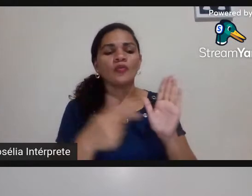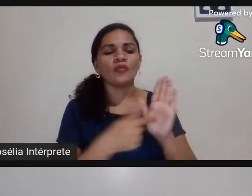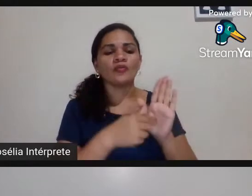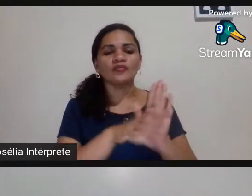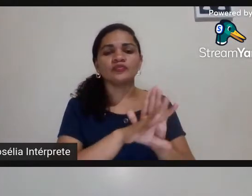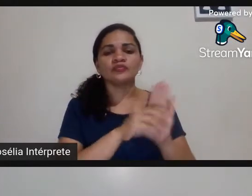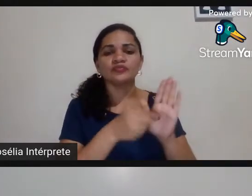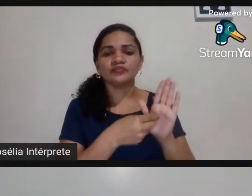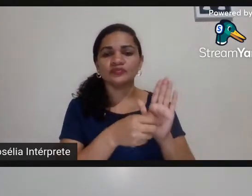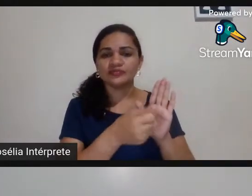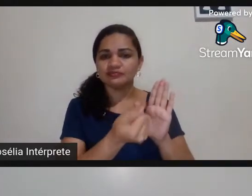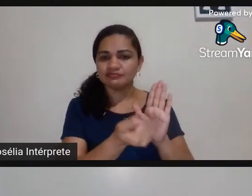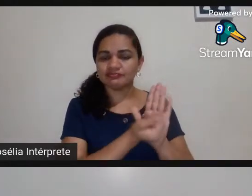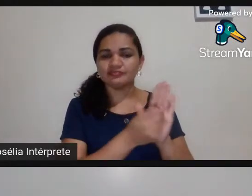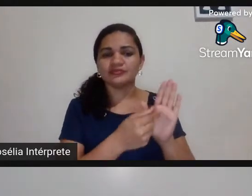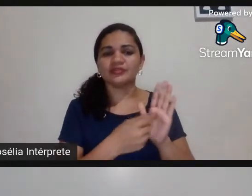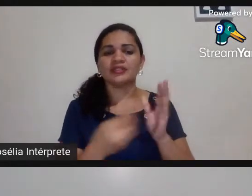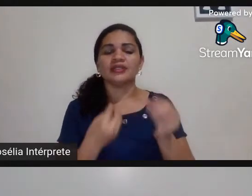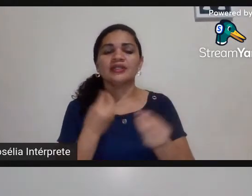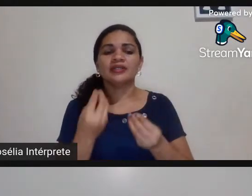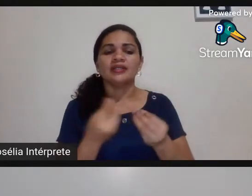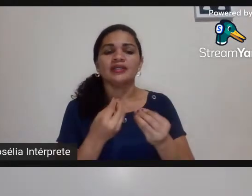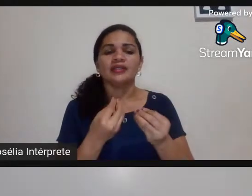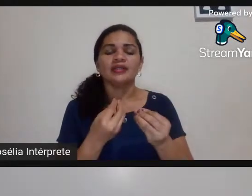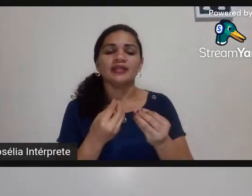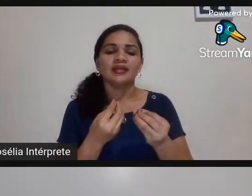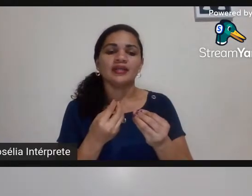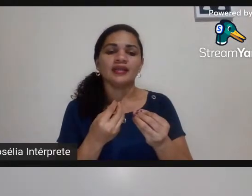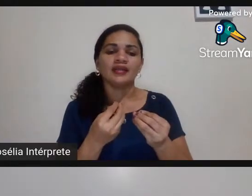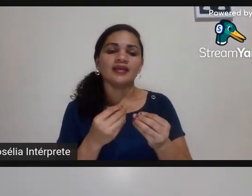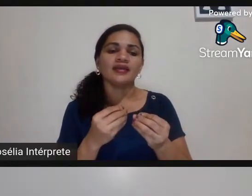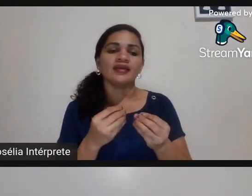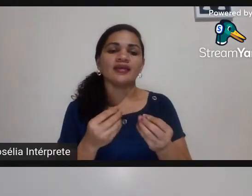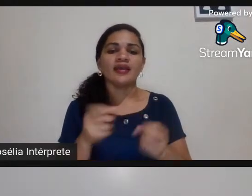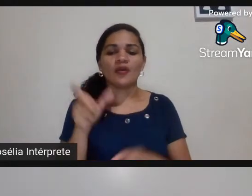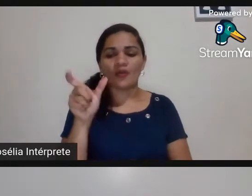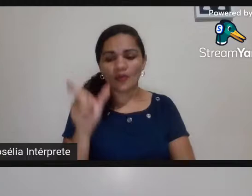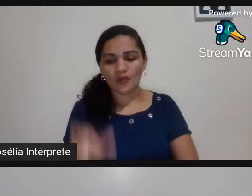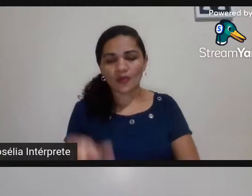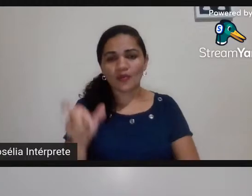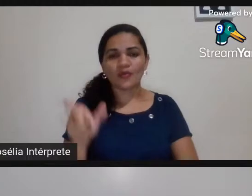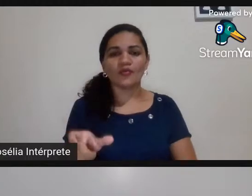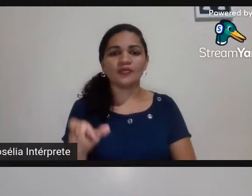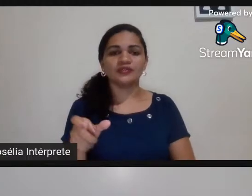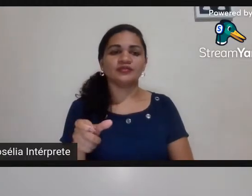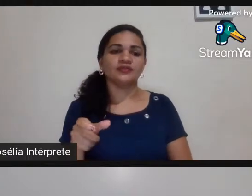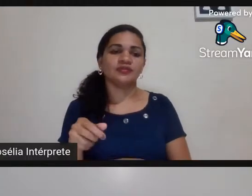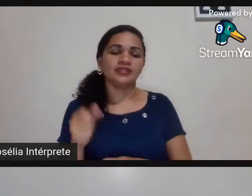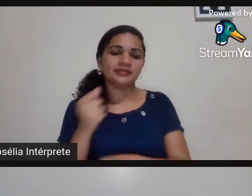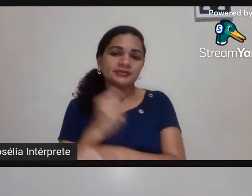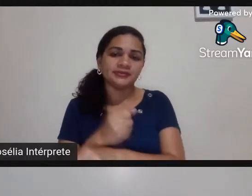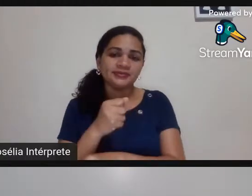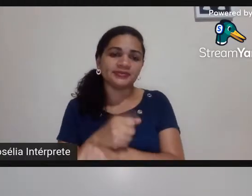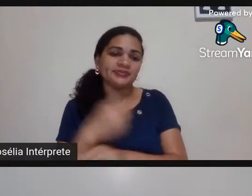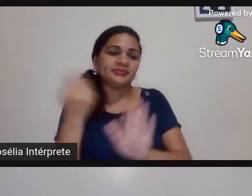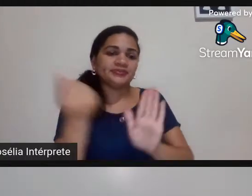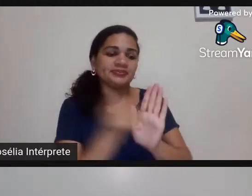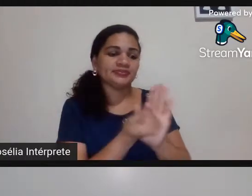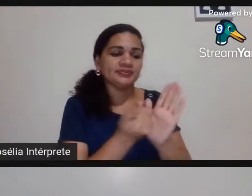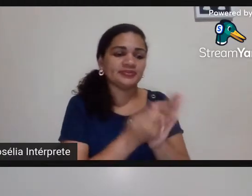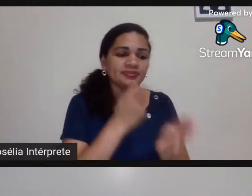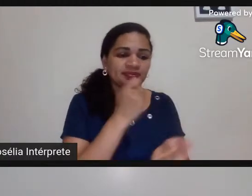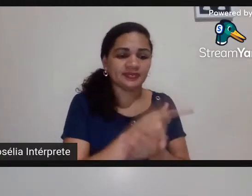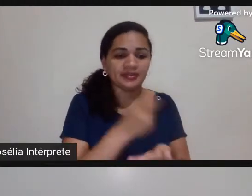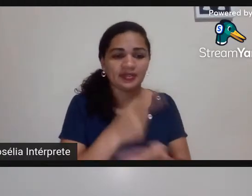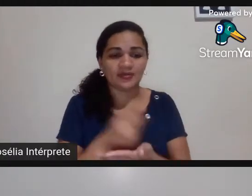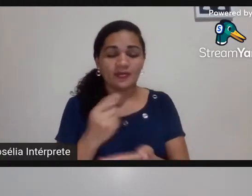desigual que coisa e fica o consumidor e nos torna escravos de marcas né porque muitas vezes se a gente